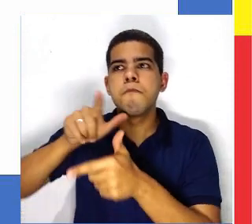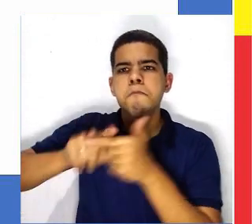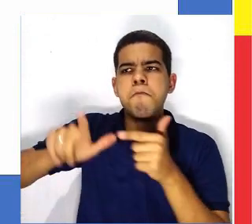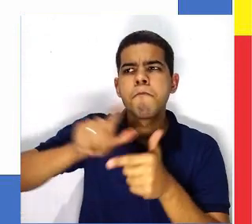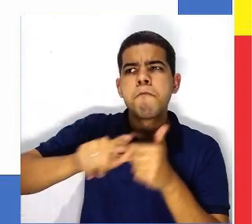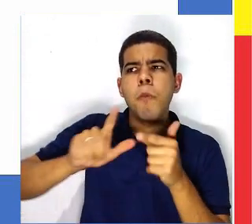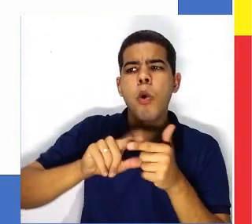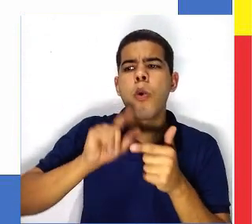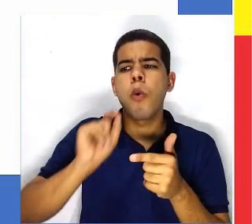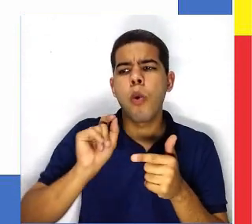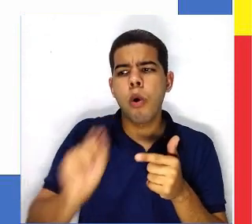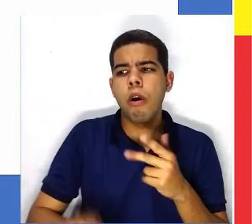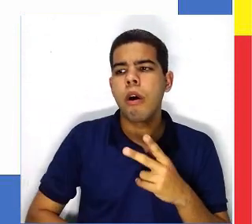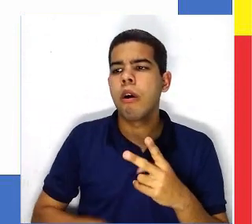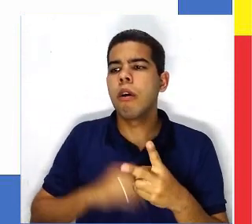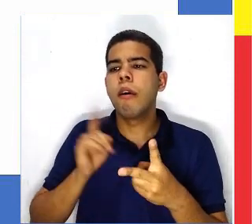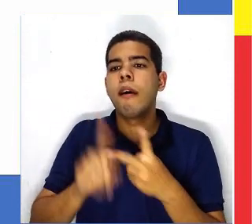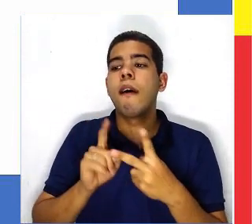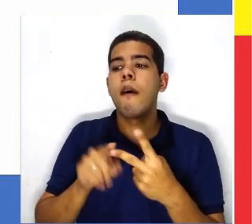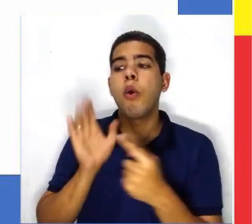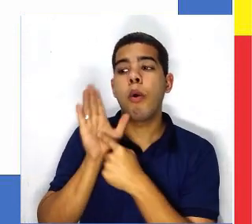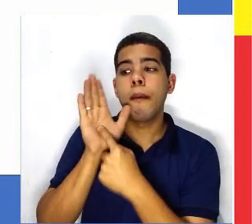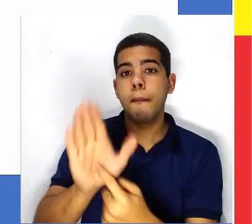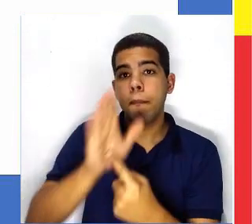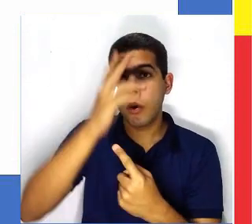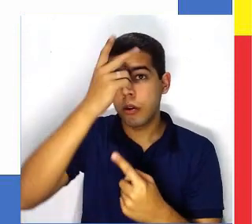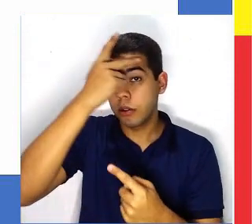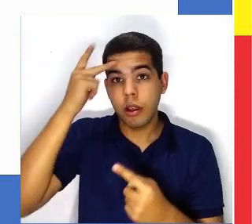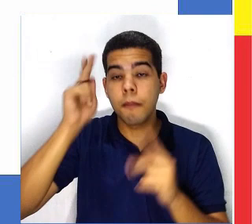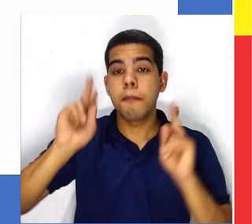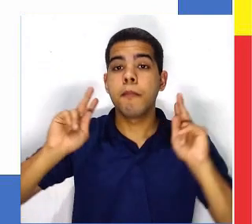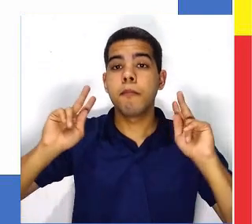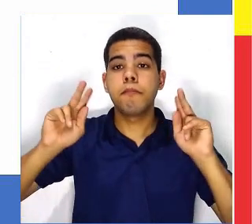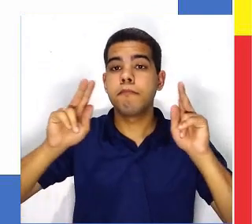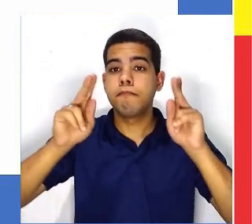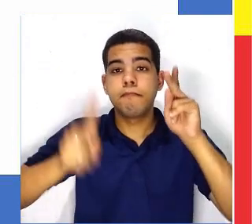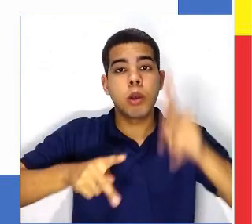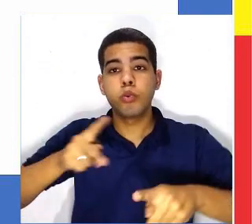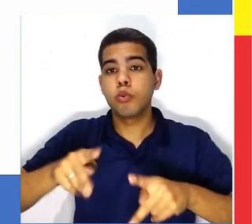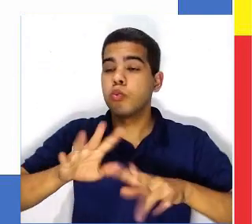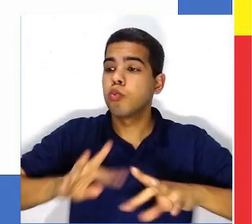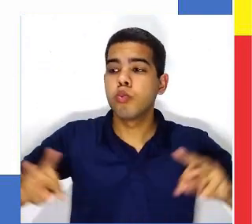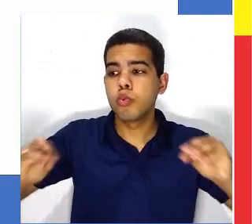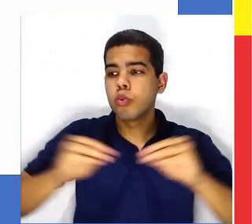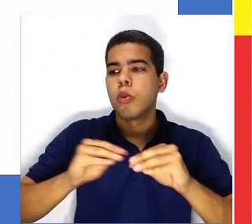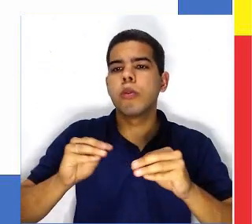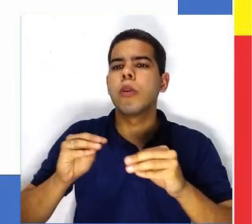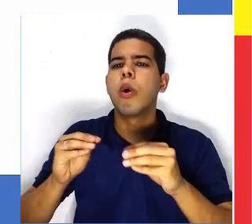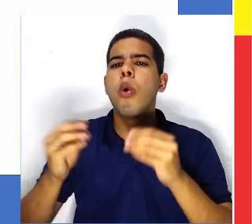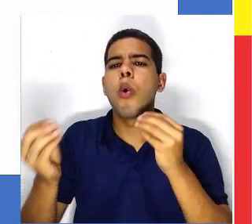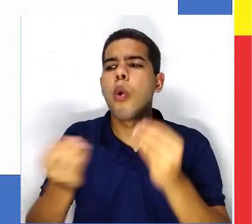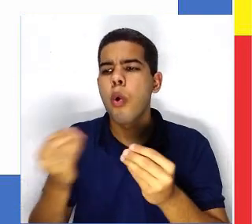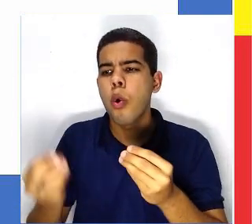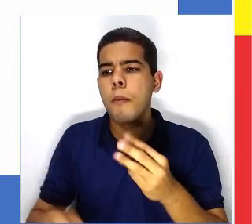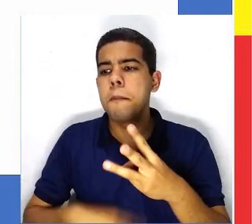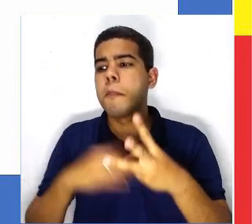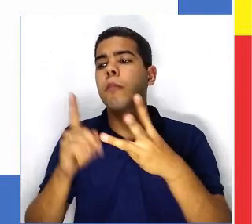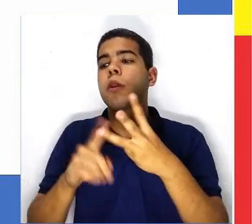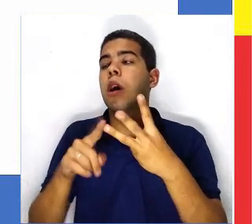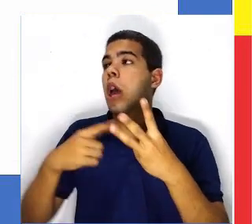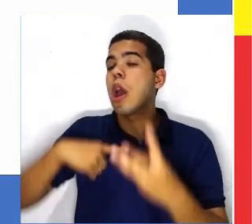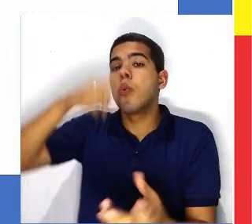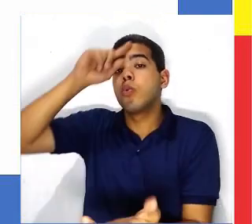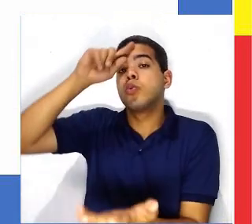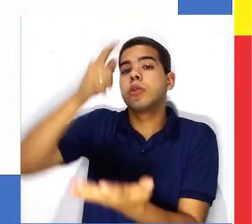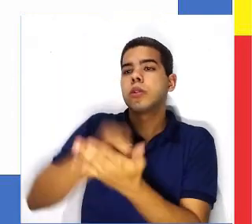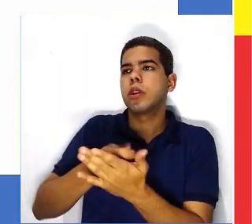problema. Depois, indicar a população a ser observada. Depois você vai decidir como será a coleta de